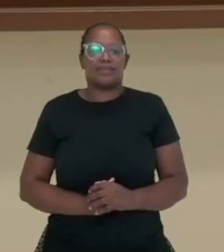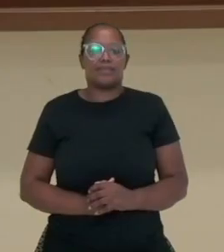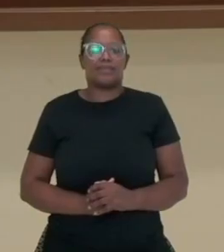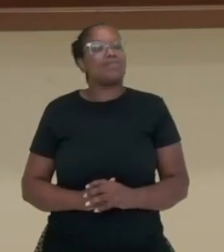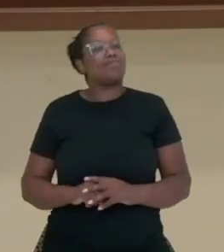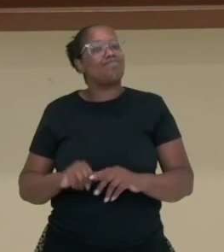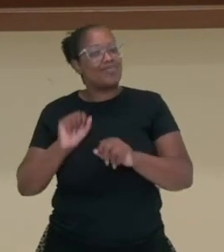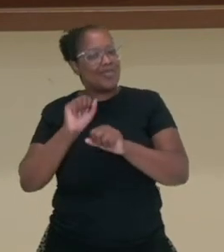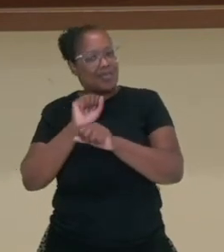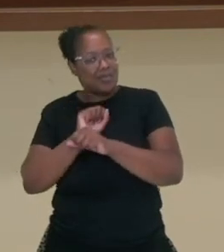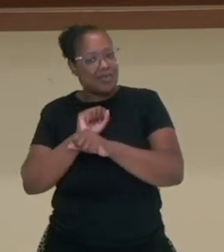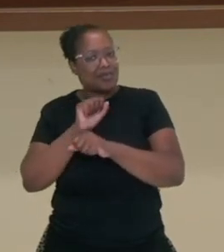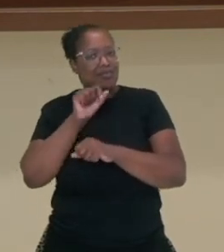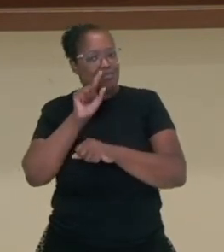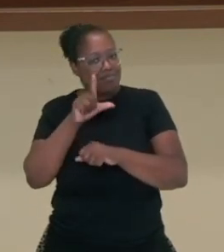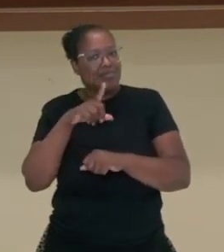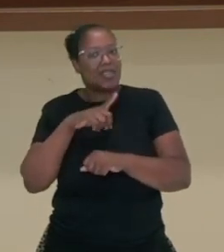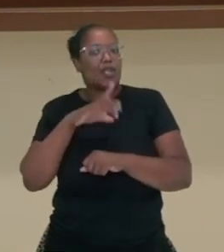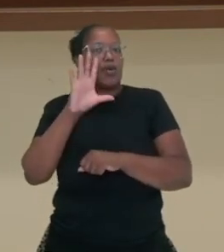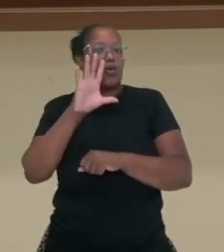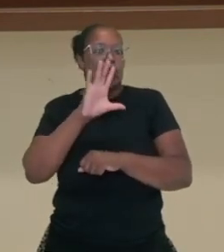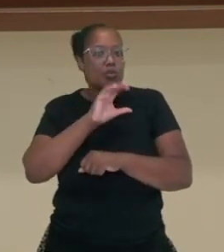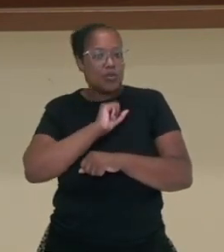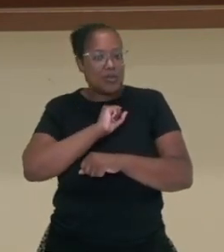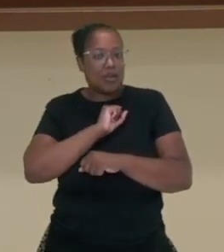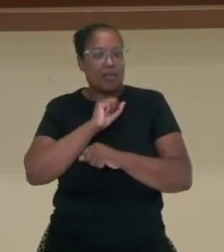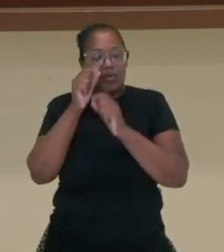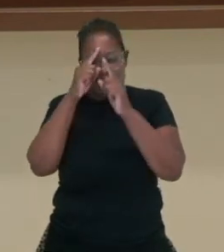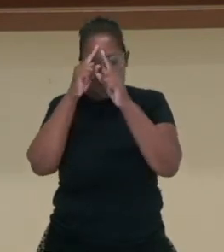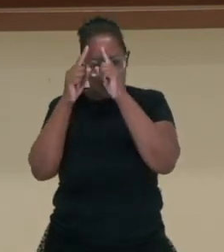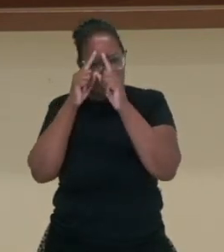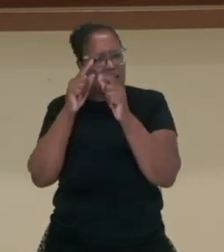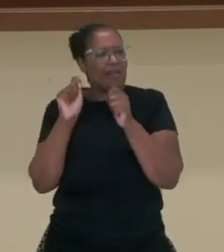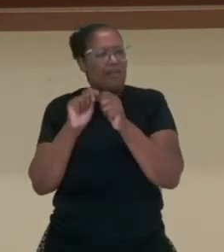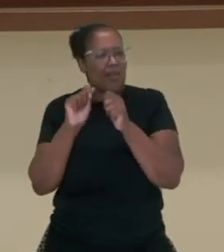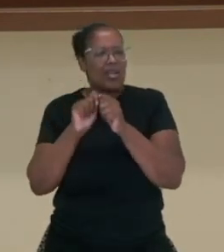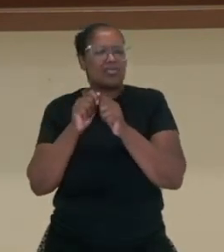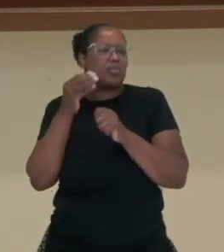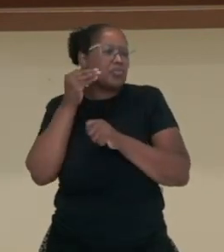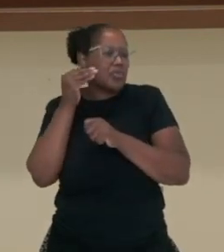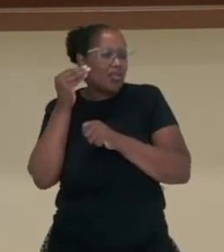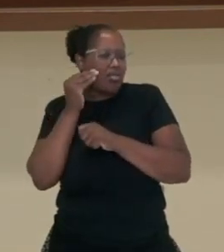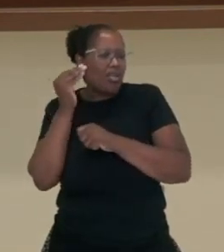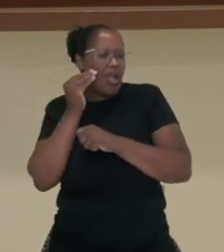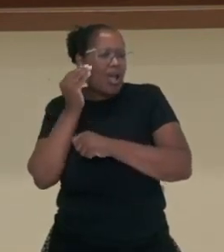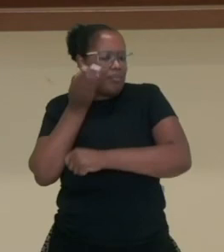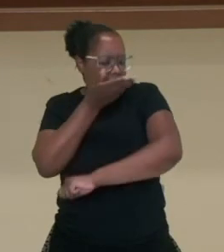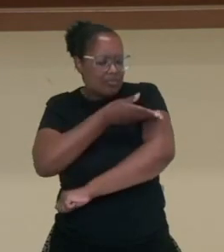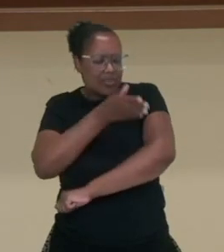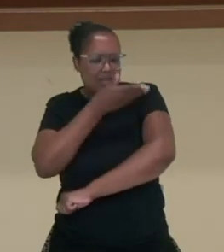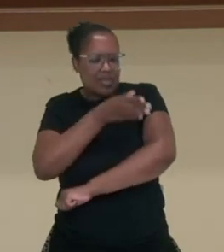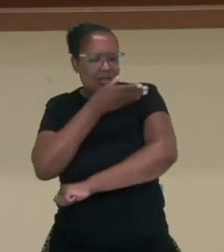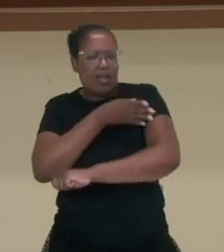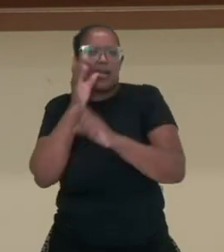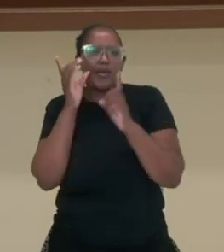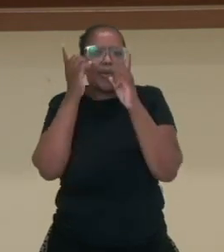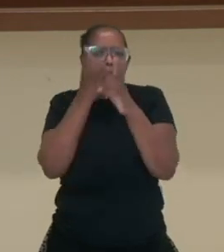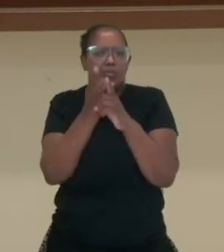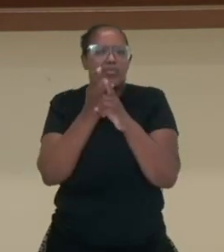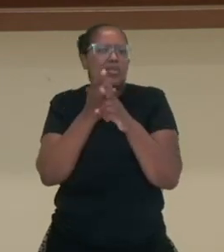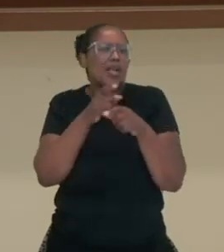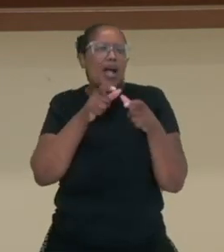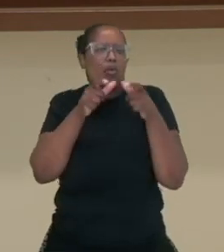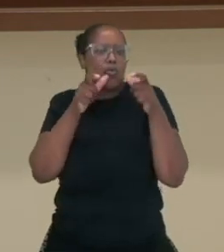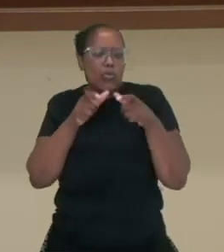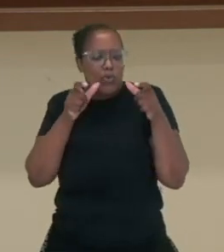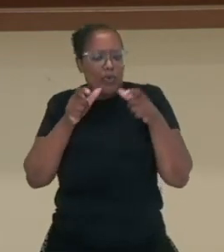Espero que vocês tenham gostado da ideia e participem, hein? Vale a pena tentar, você vai ver que você vai incorporar a atividade física no